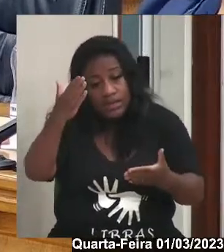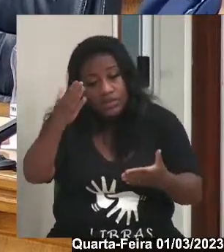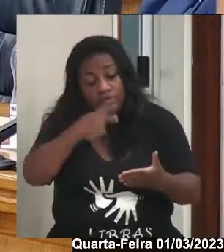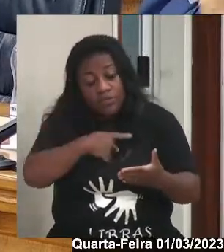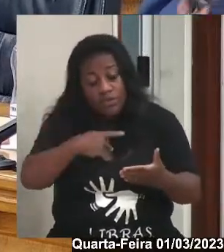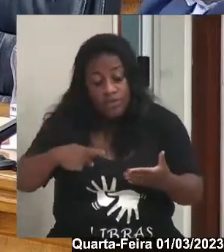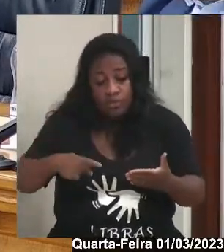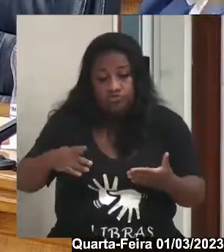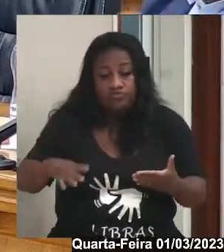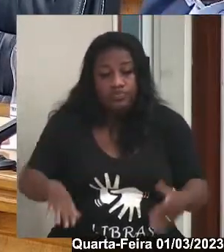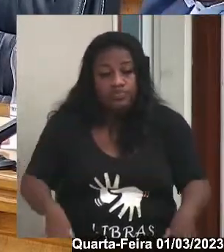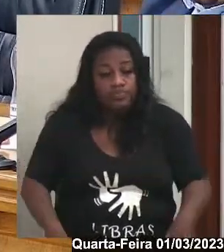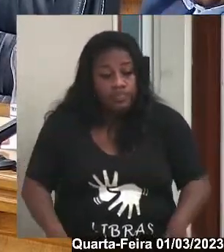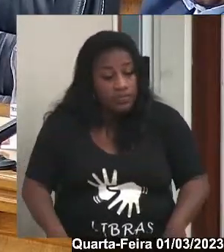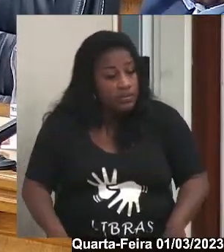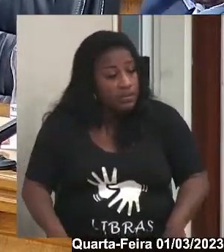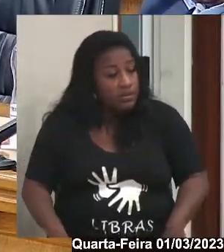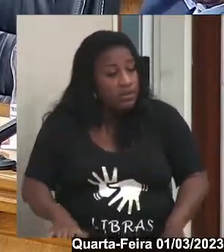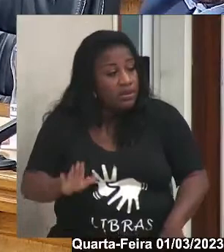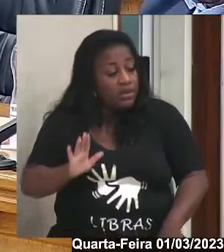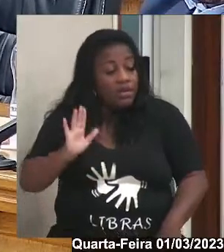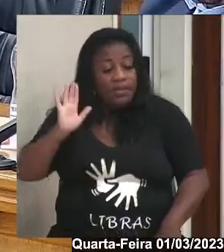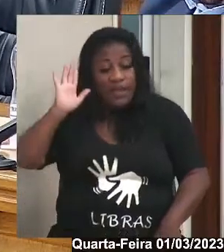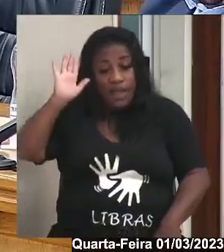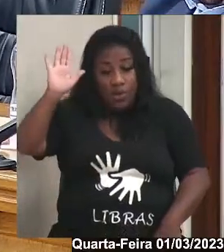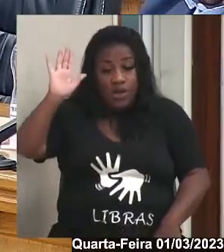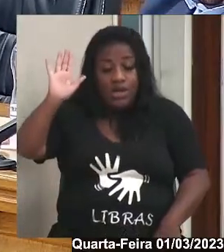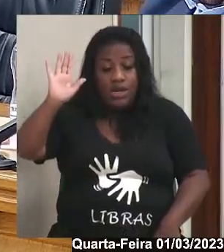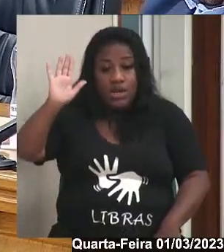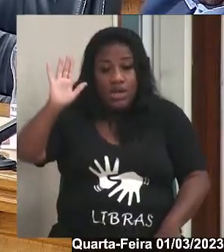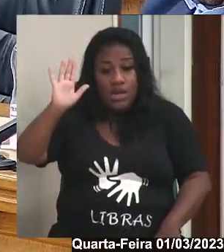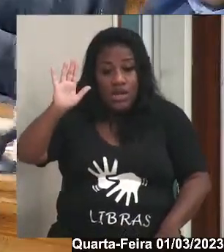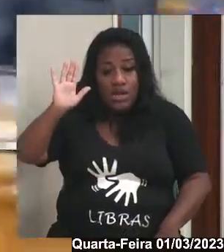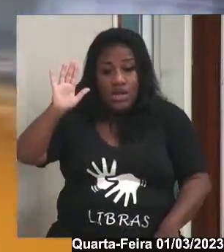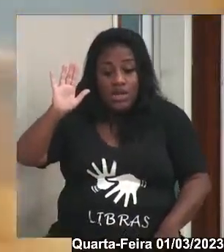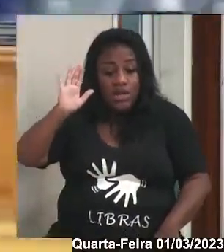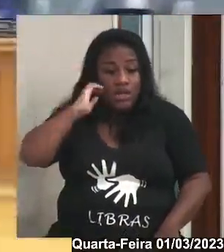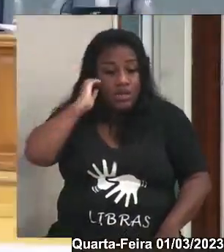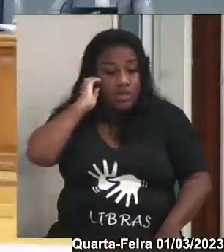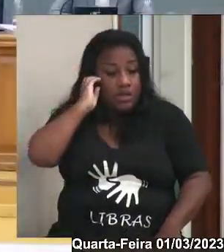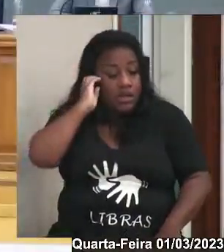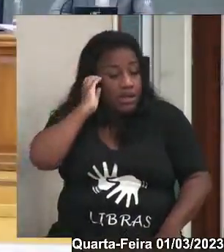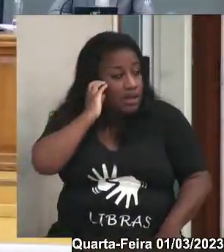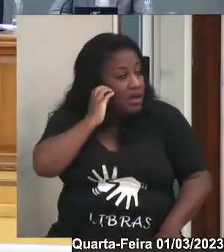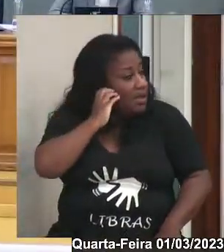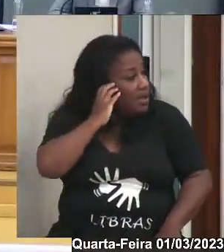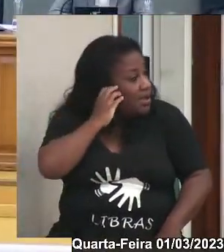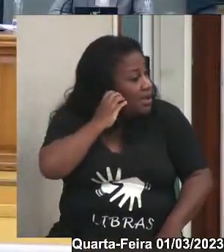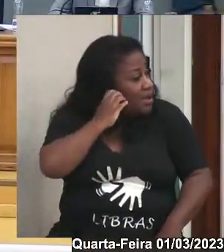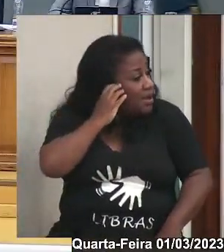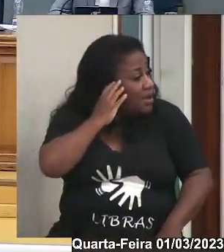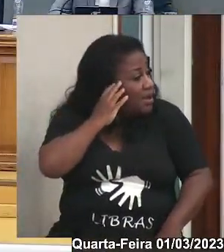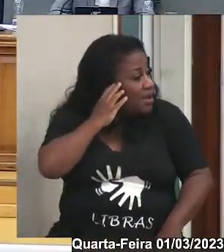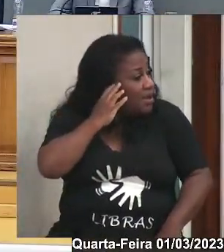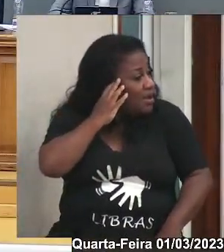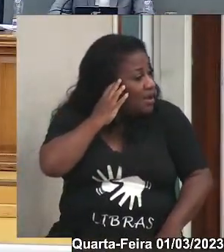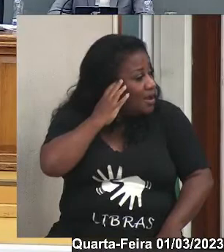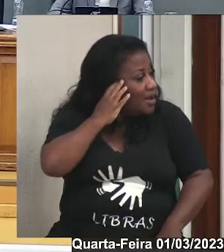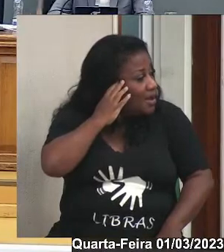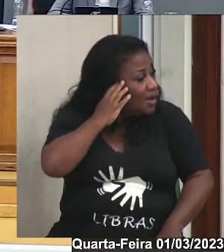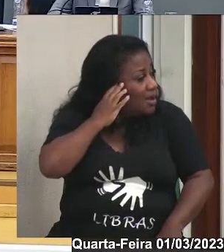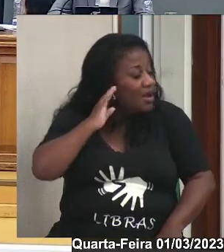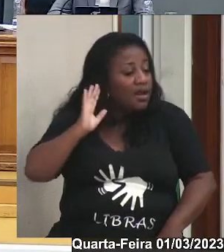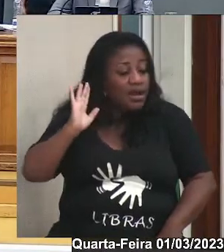aí, presidente. Pela ordem, vereador Dedé. Será palavra, que... vereadora Aline Santos. Será que o